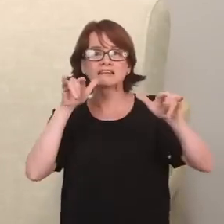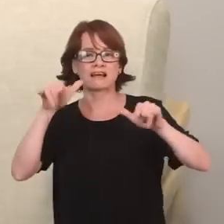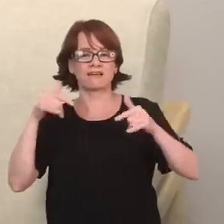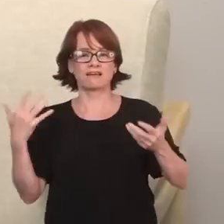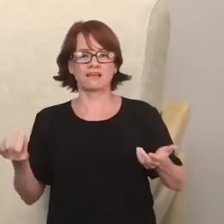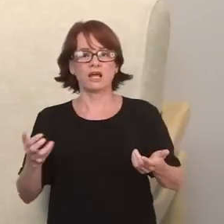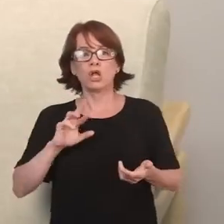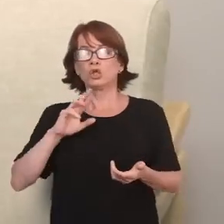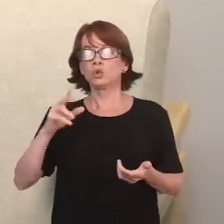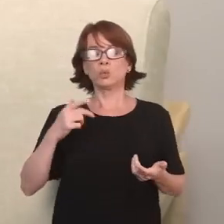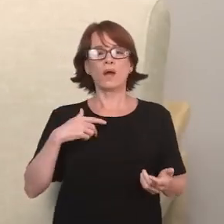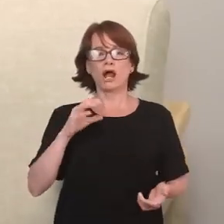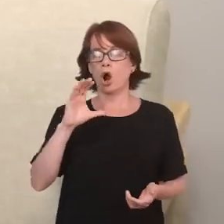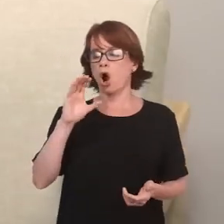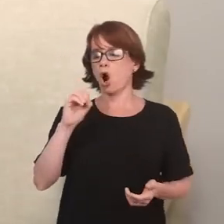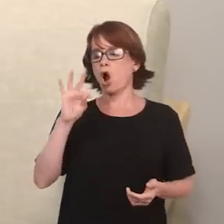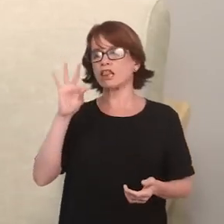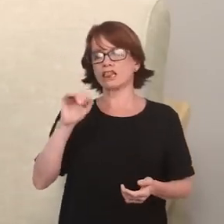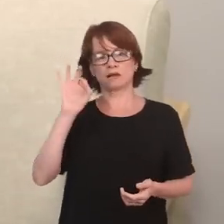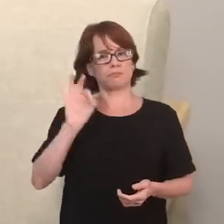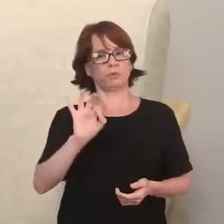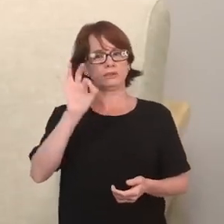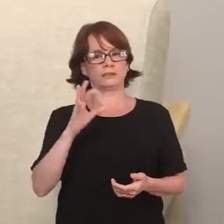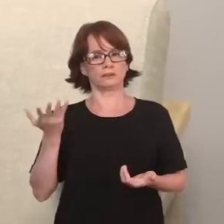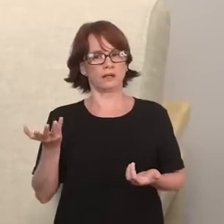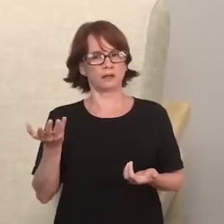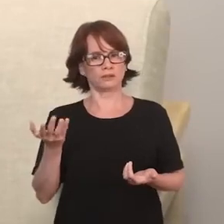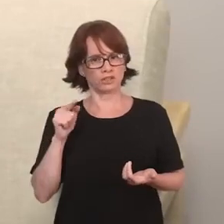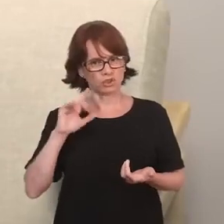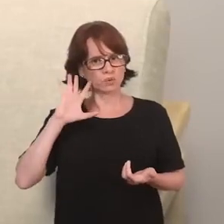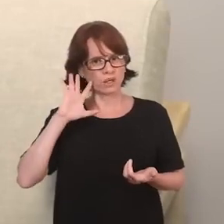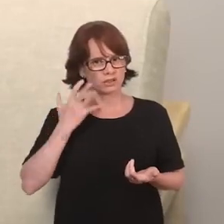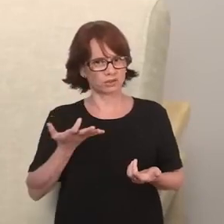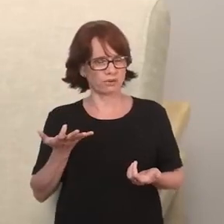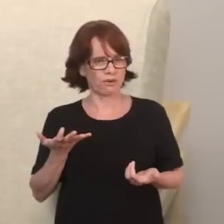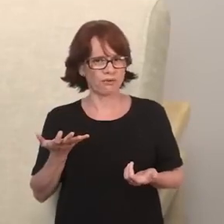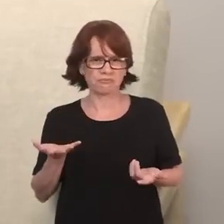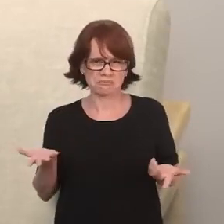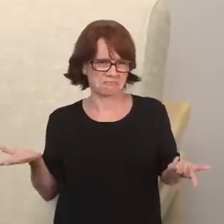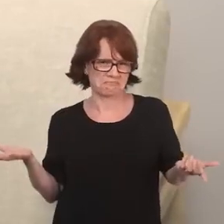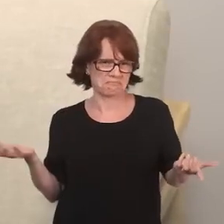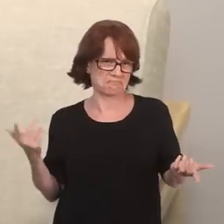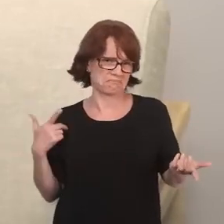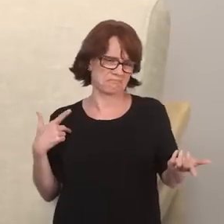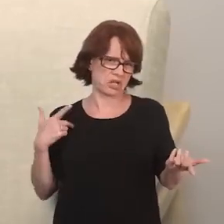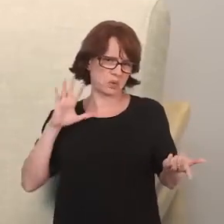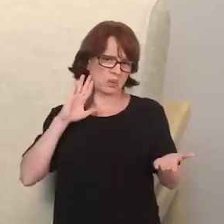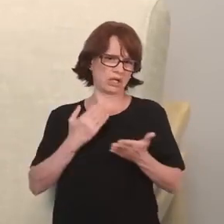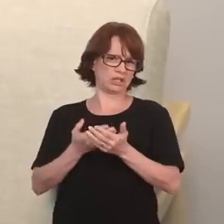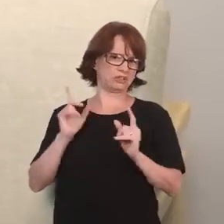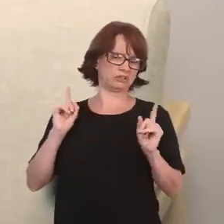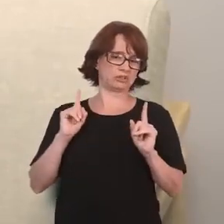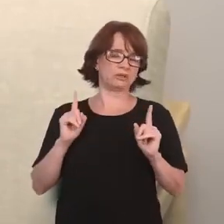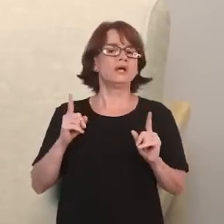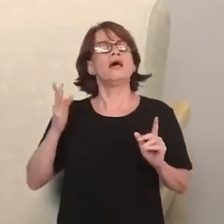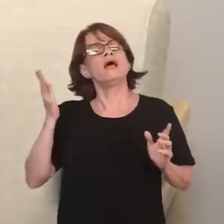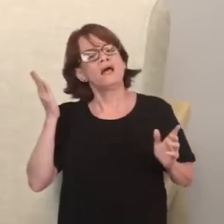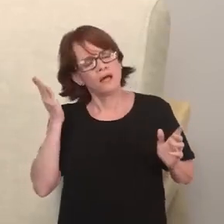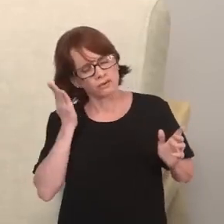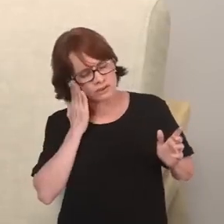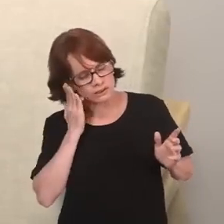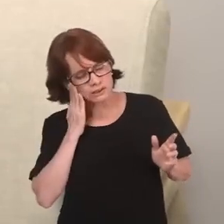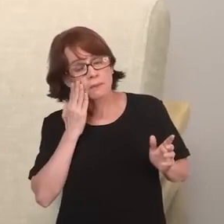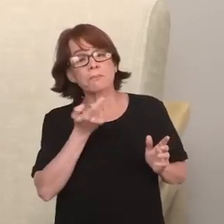cota para isso, cota para aquilo que você resolve a situação. É verdade que poucas mulheres ainda se interessam